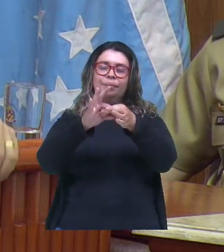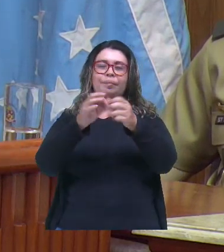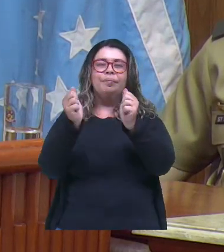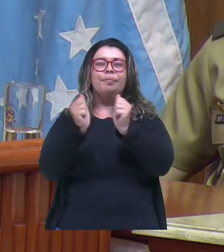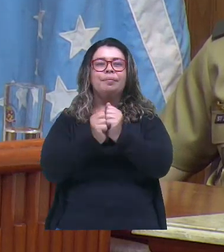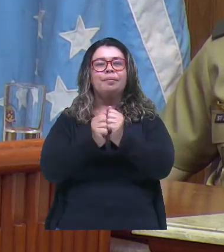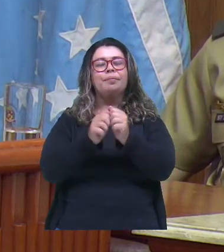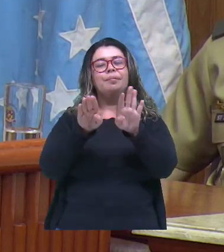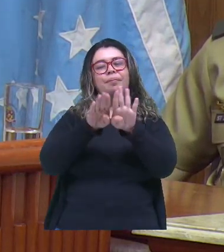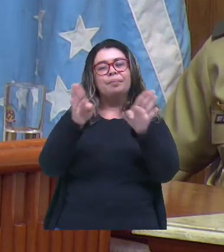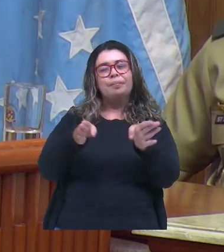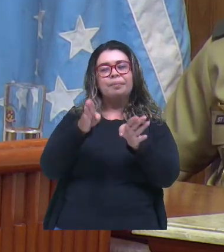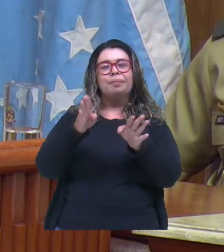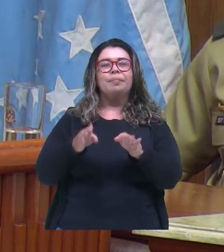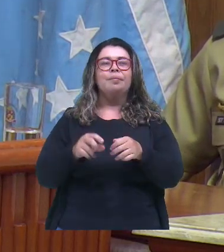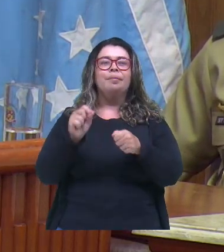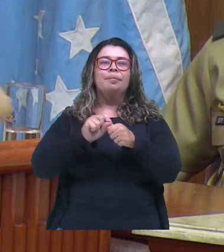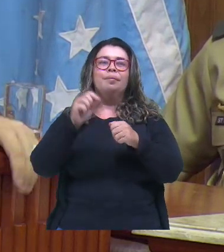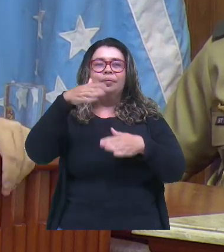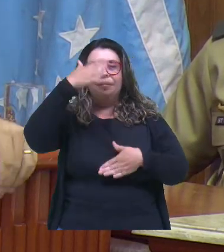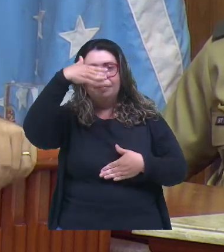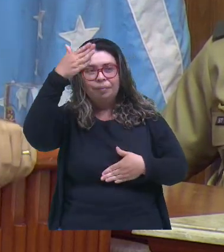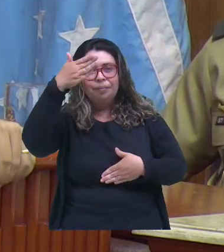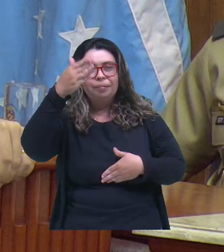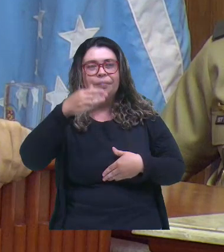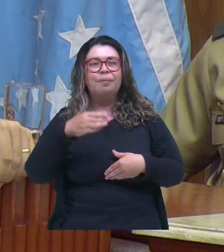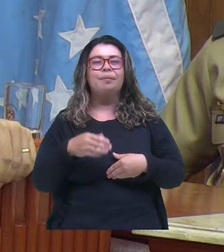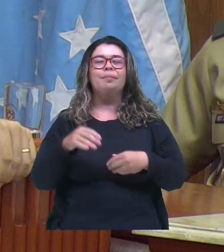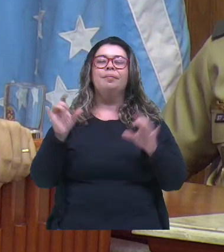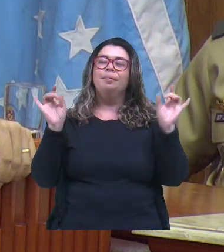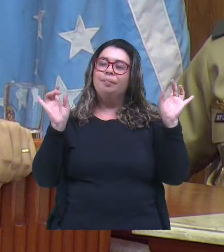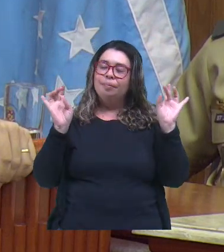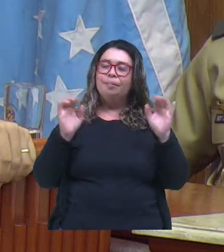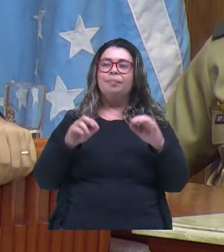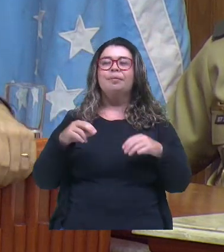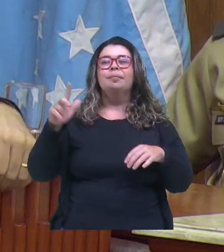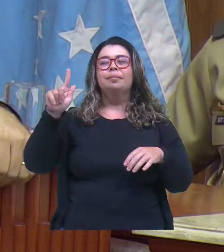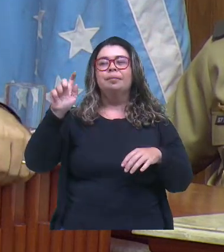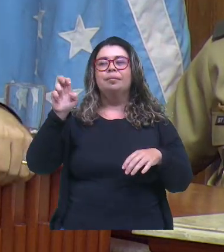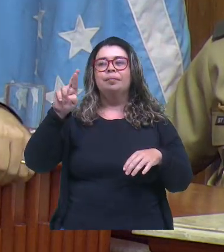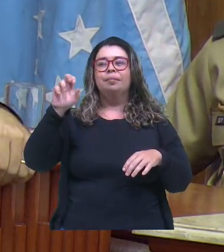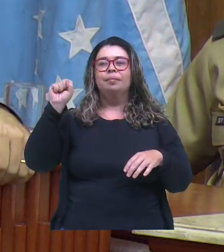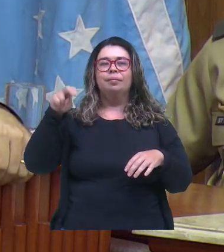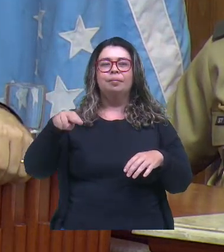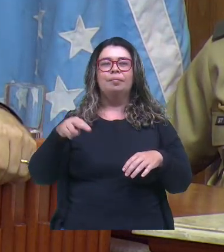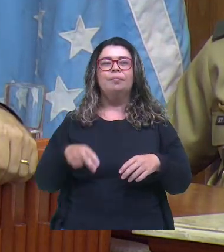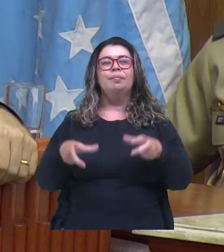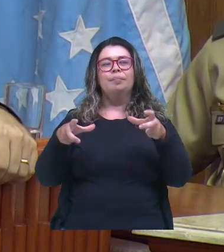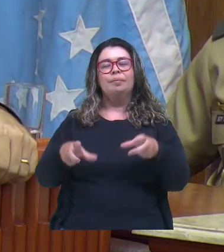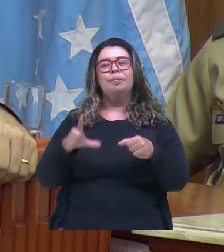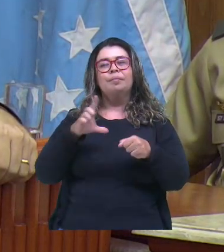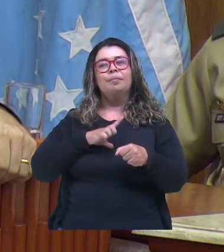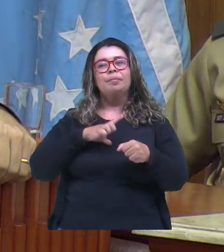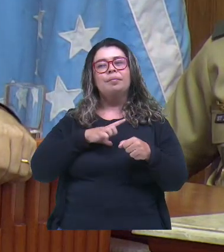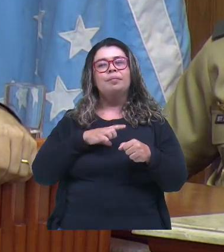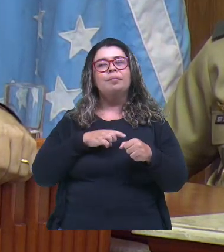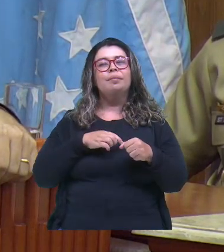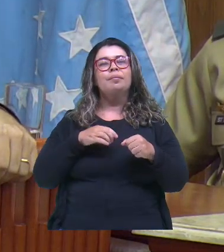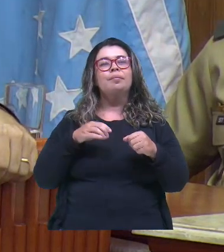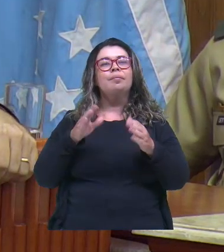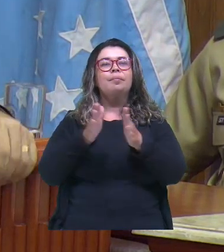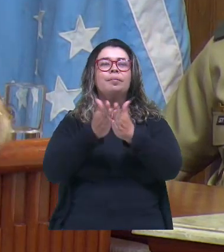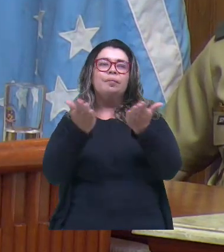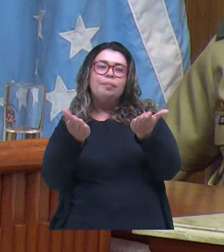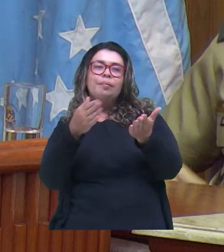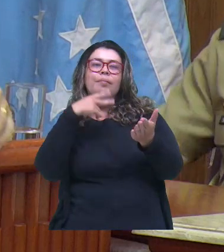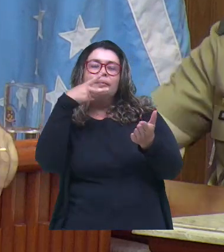aqui render uma homenagem especial ao vereador Gerson pela ideia. A Câmara tinha uma lacuna muito grande no que diz respeito às